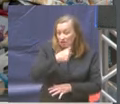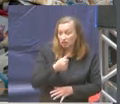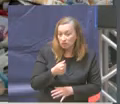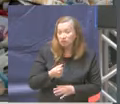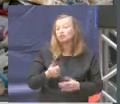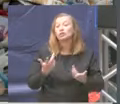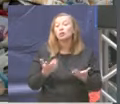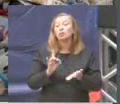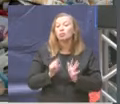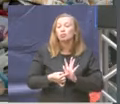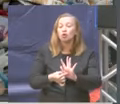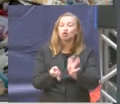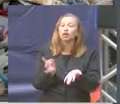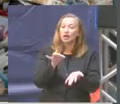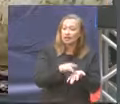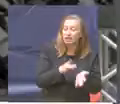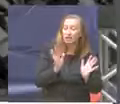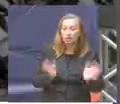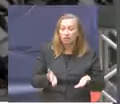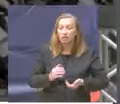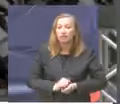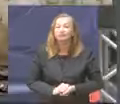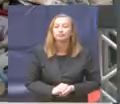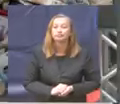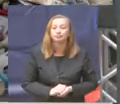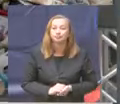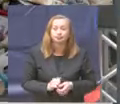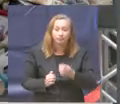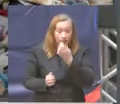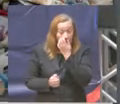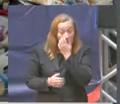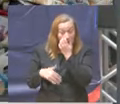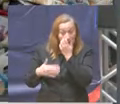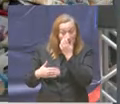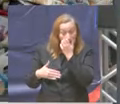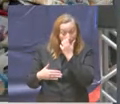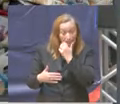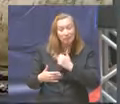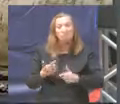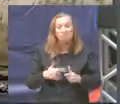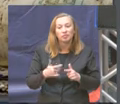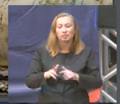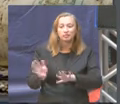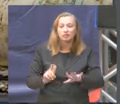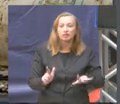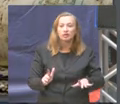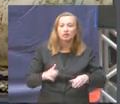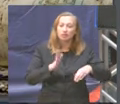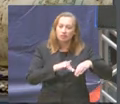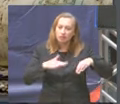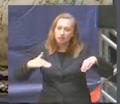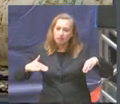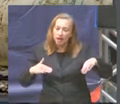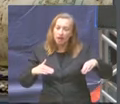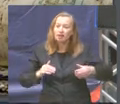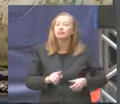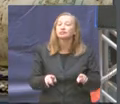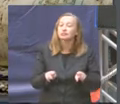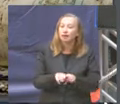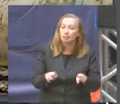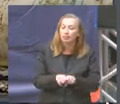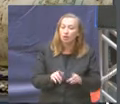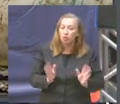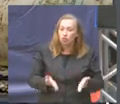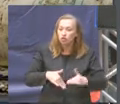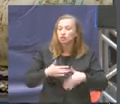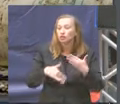nessa realidade. Pode passar, por favor. Acho que avançou, mas não tem problema. Baía de Guanabara, né? E também hoje